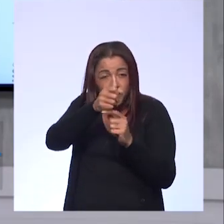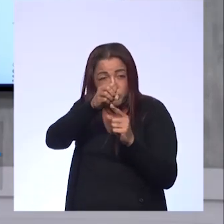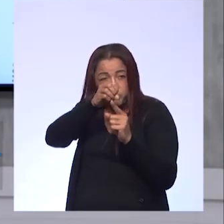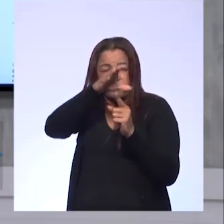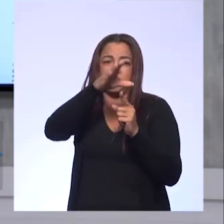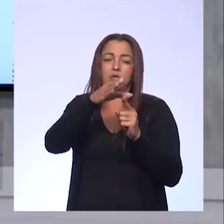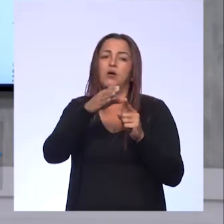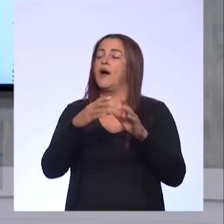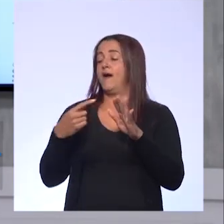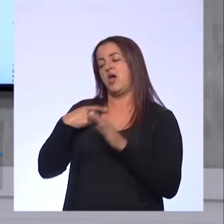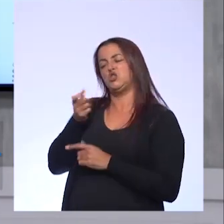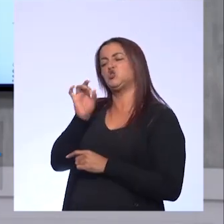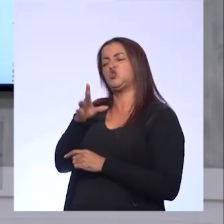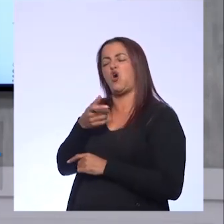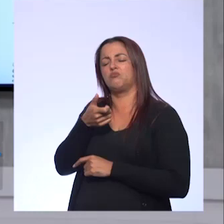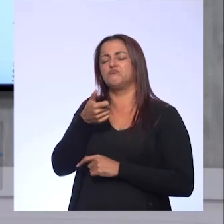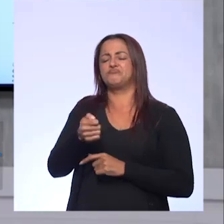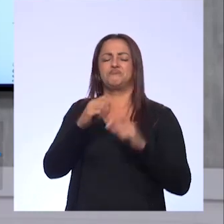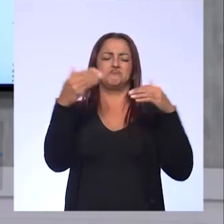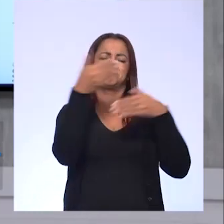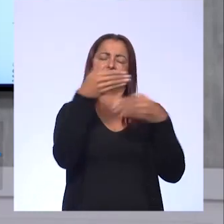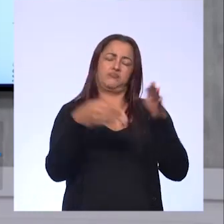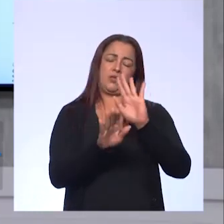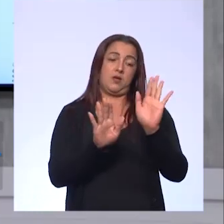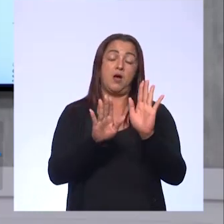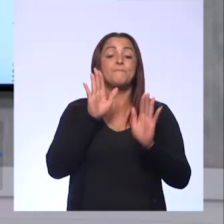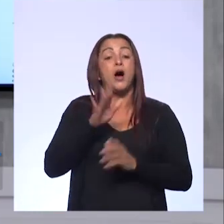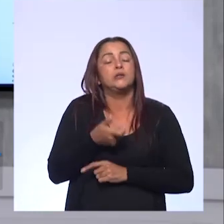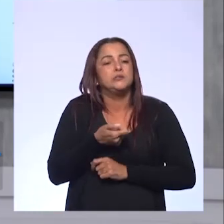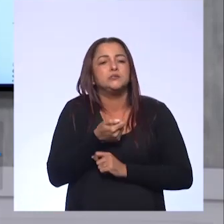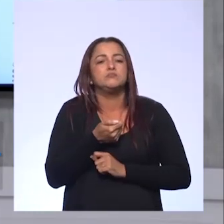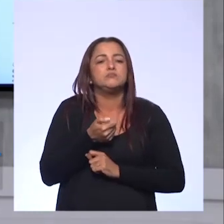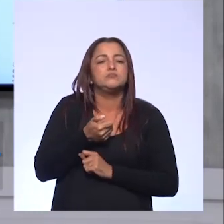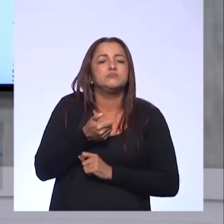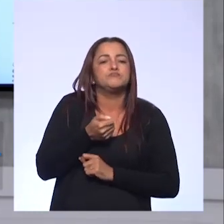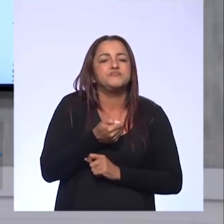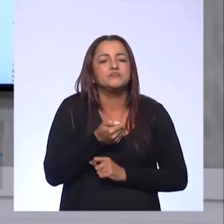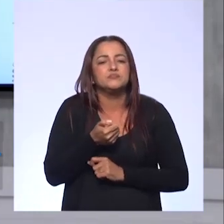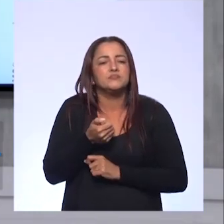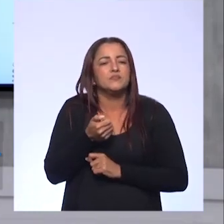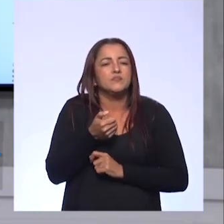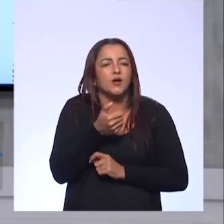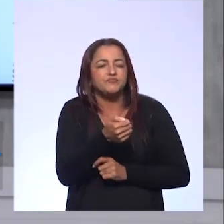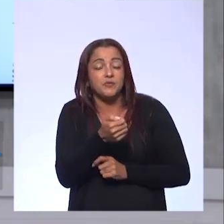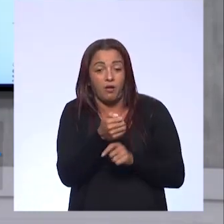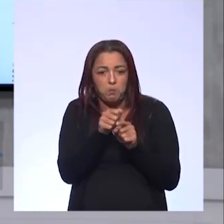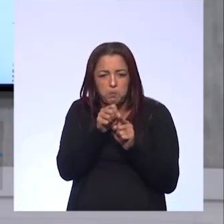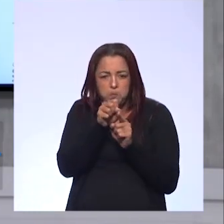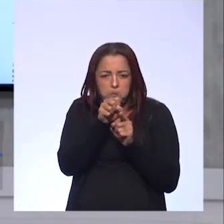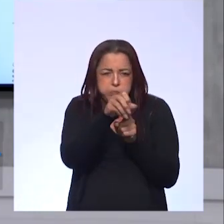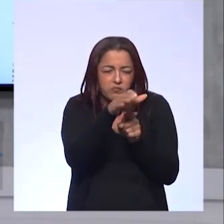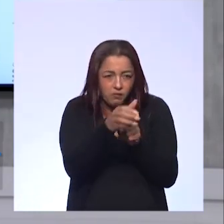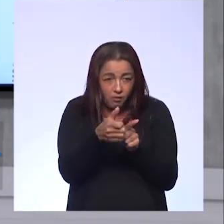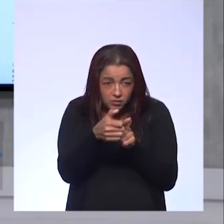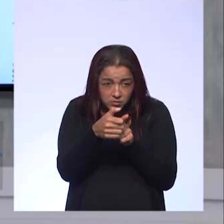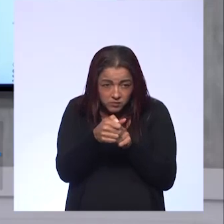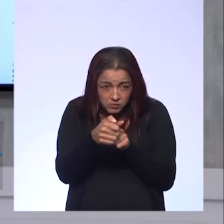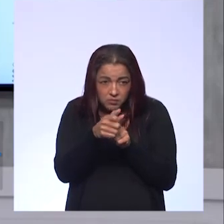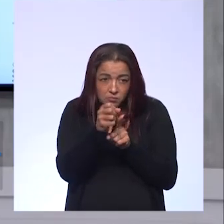não tem laser desse apenas o cabo slide mas eu podia ser um apontador que saiu daqui Professor